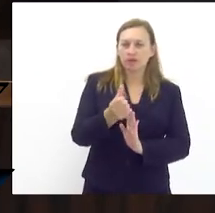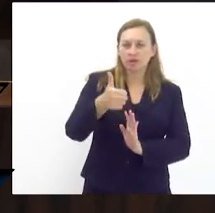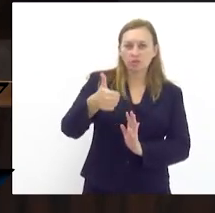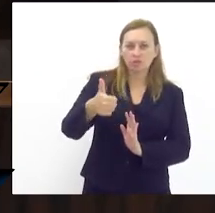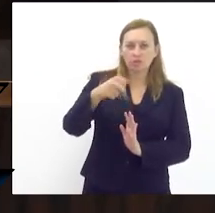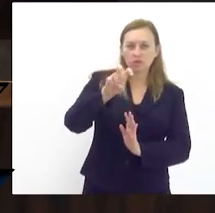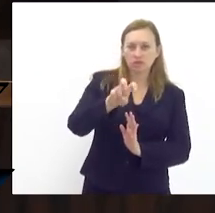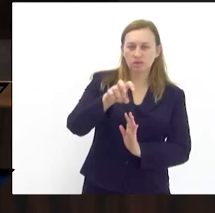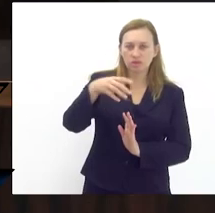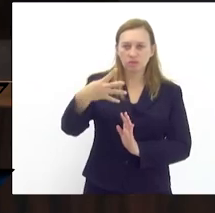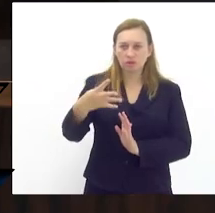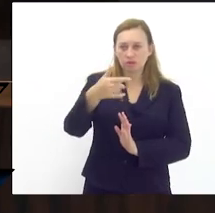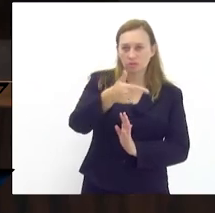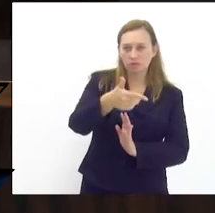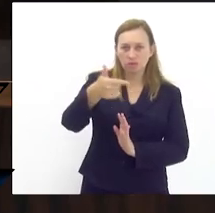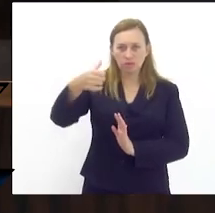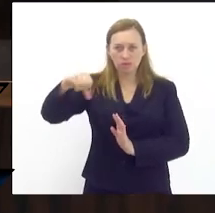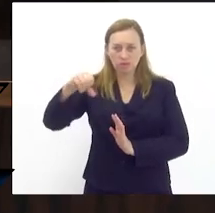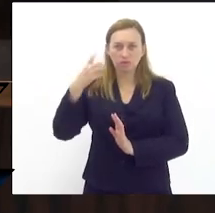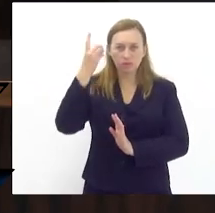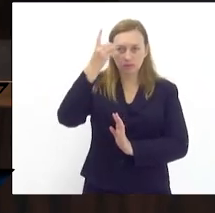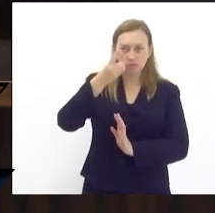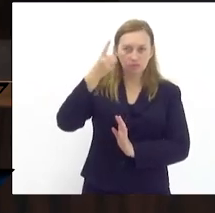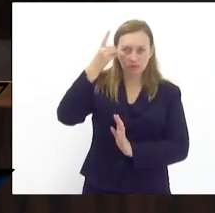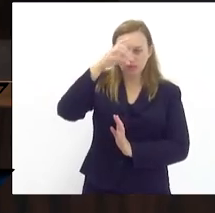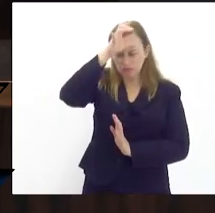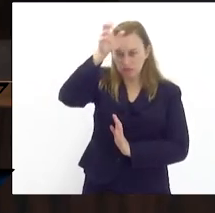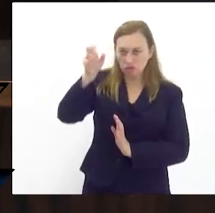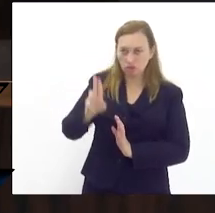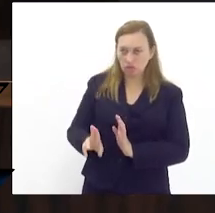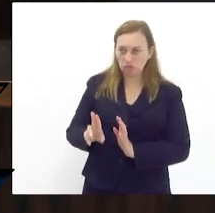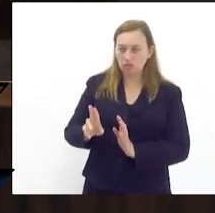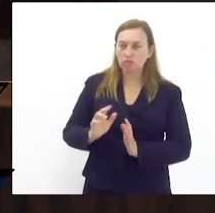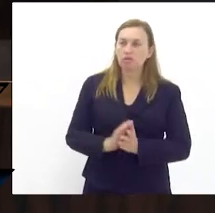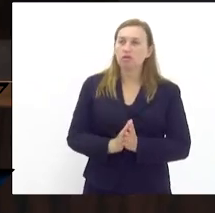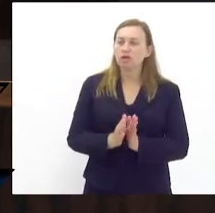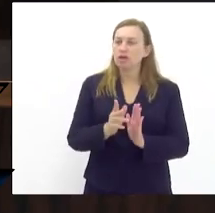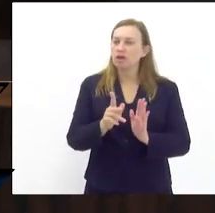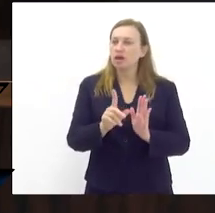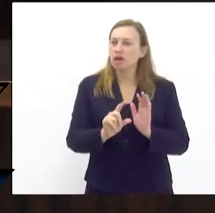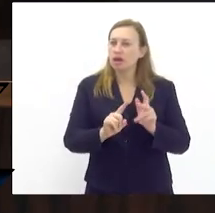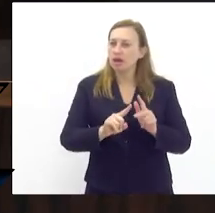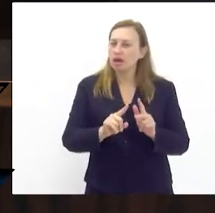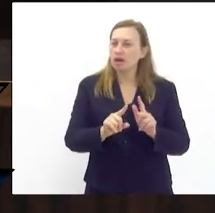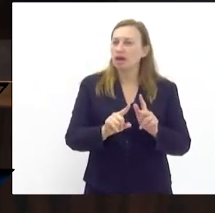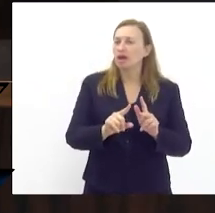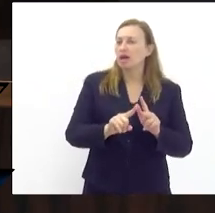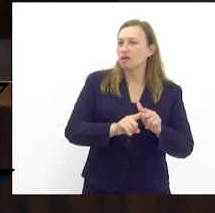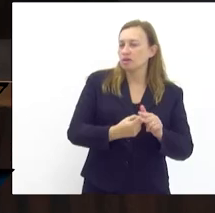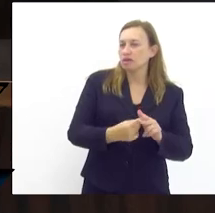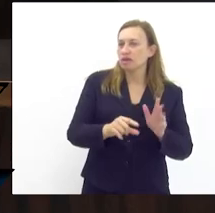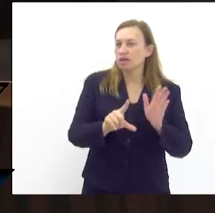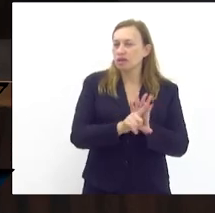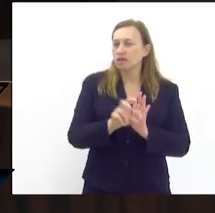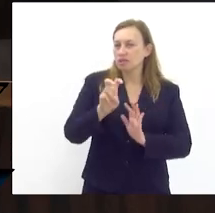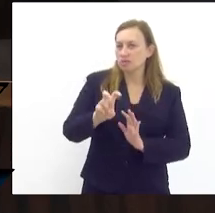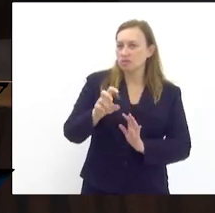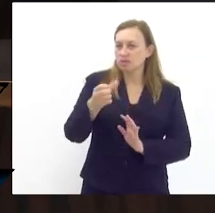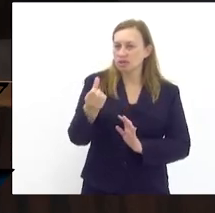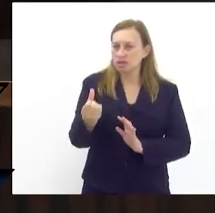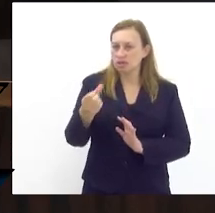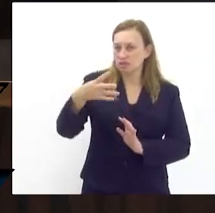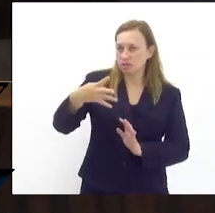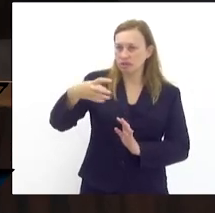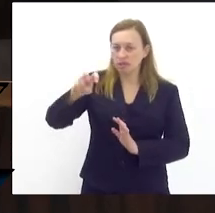6154/2/2019 diretoria deputada tia Ju que altera a lei 5.645 bairro 2010 para